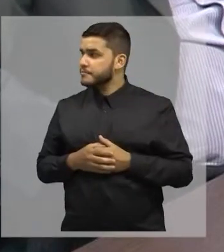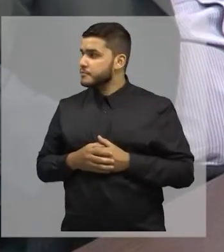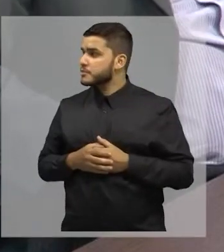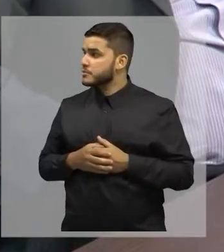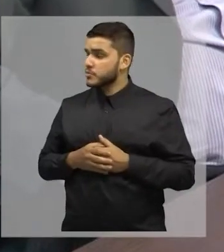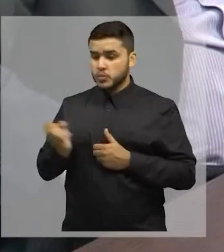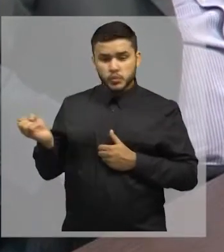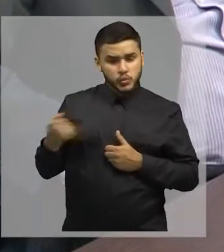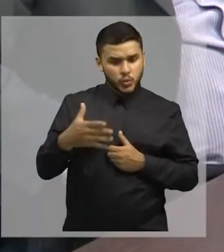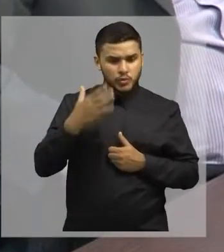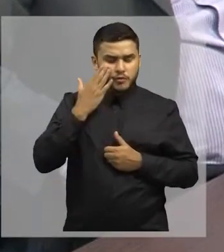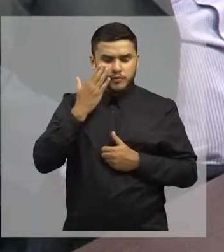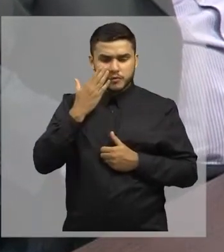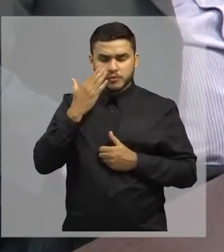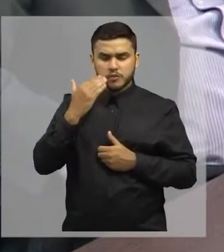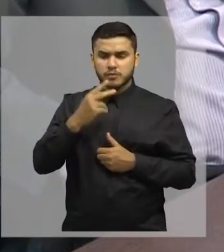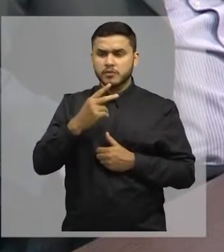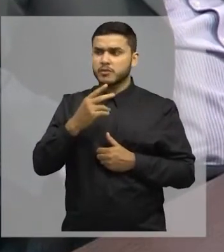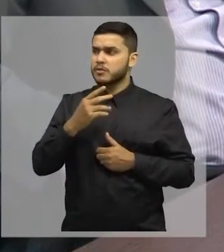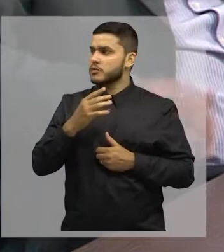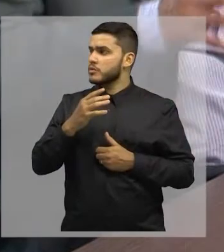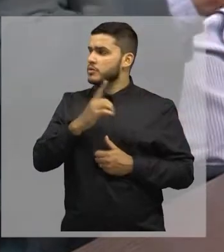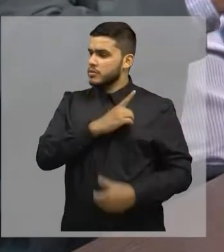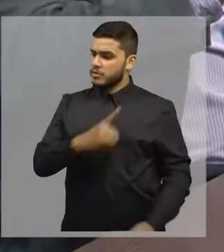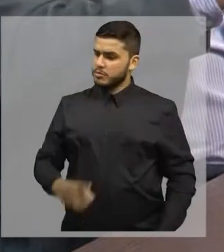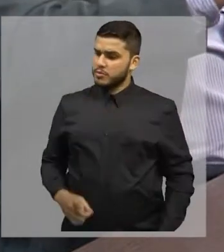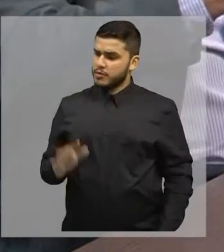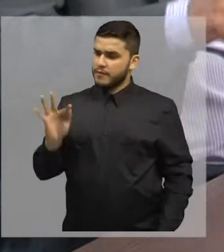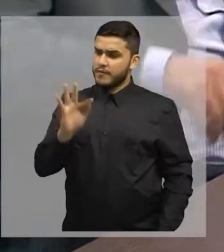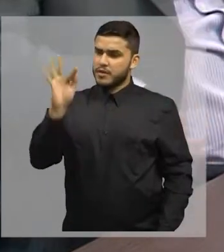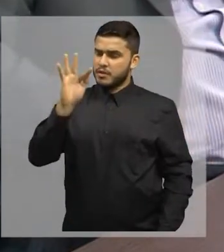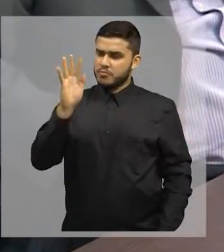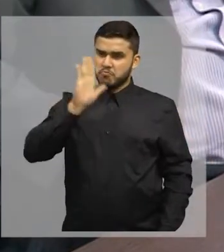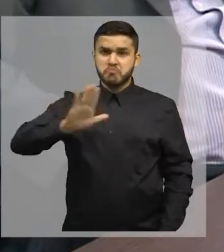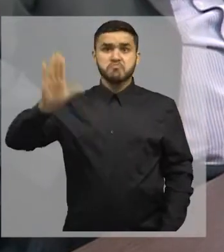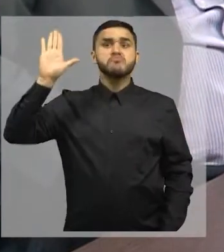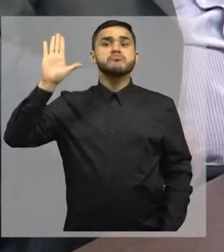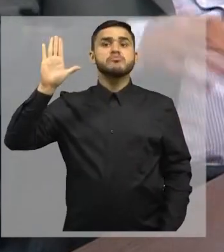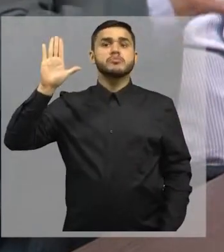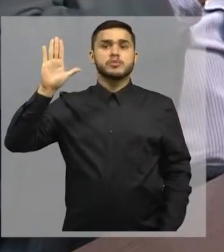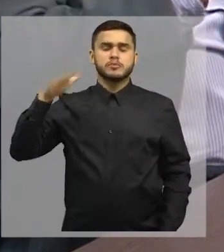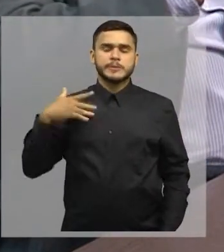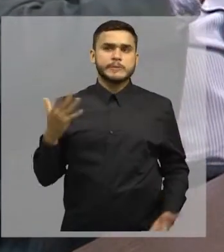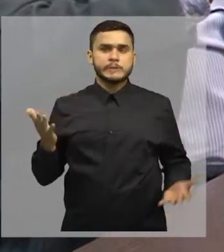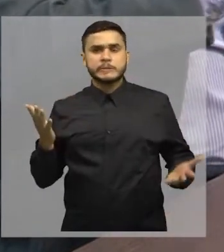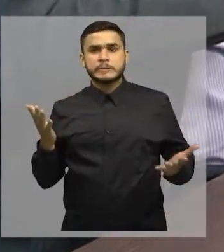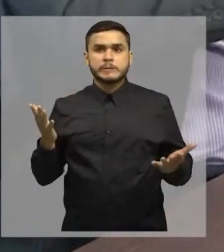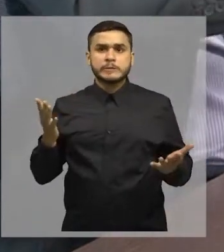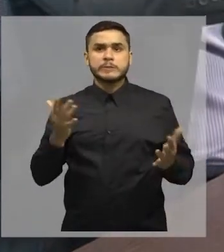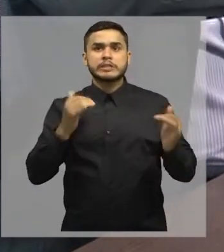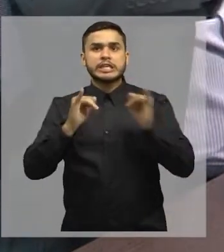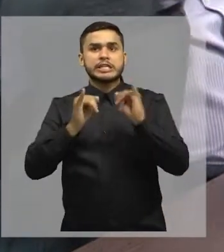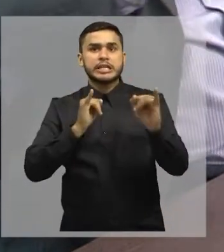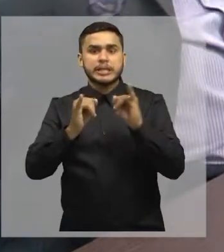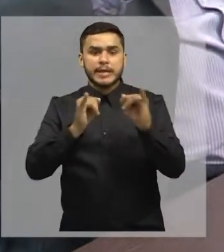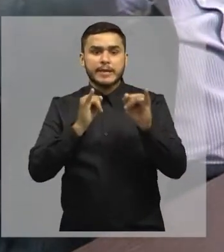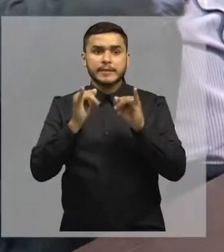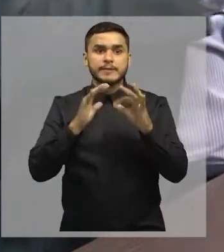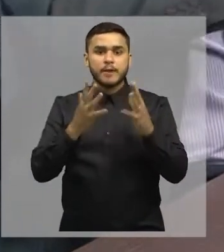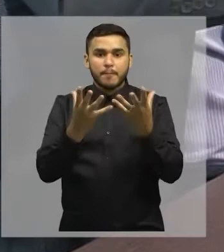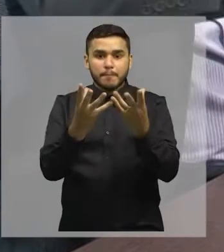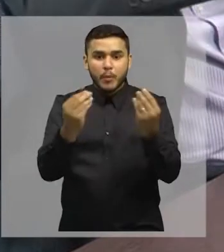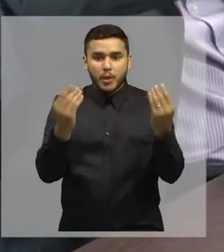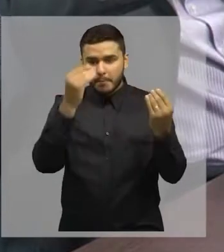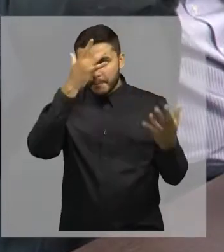né, o próprio marketing político, toda a tradição política ainda não sabe lidar muito bem com isso, né? Ganha uma certa autonomia na mão das pessoas